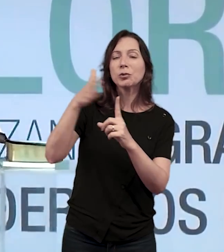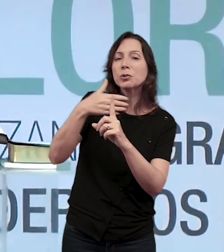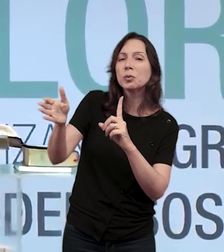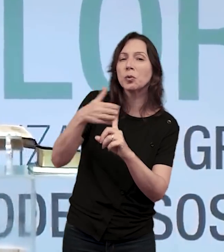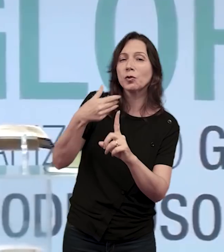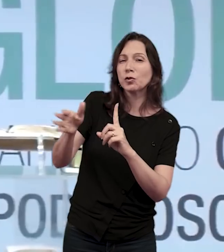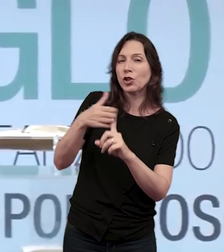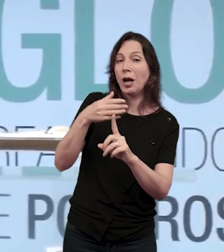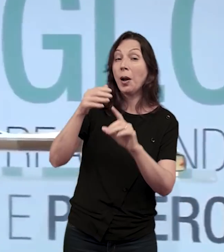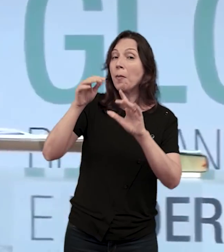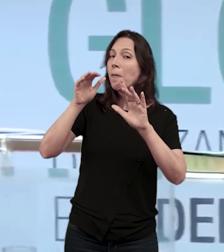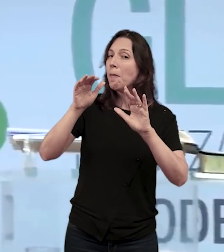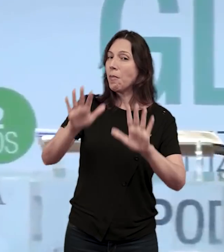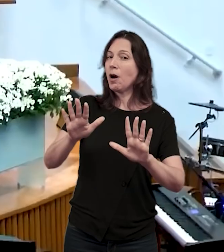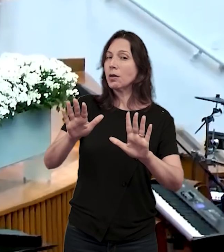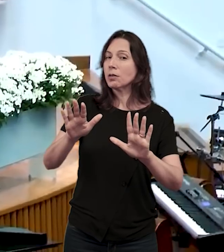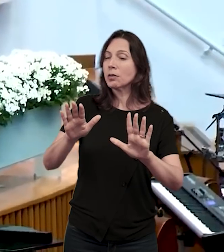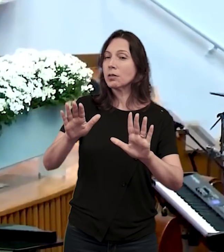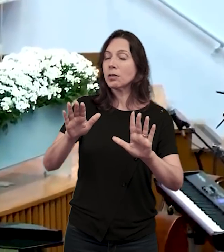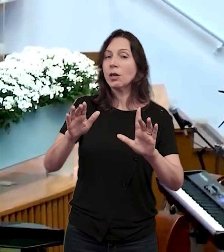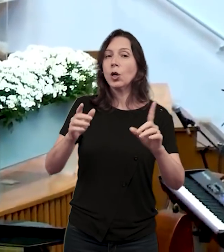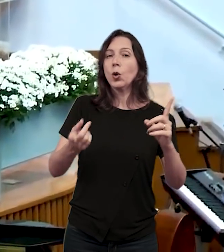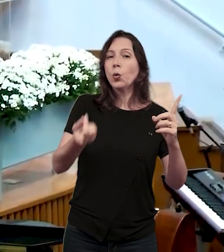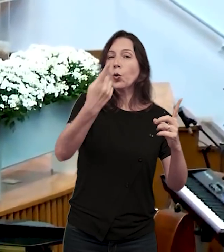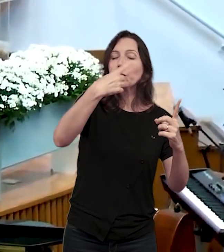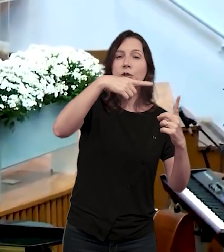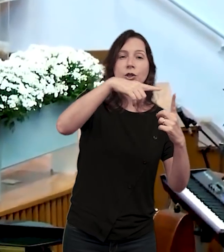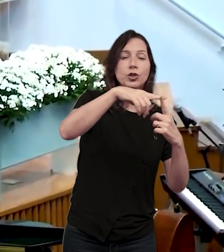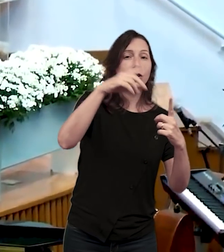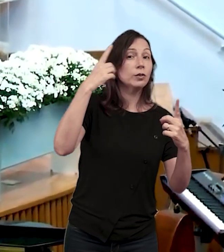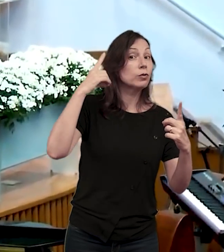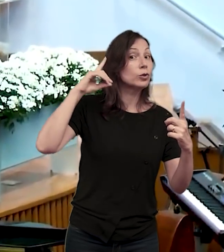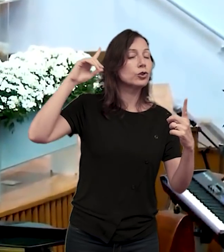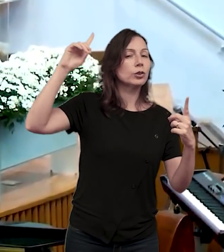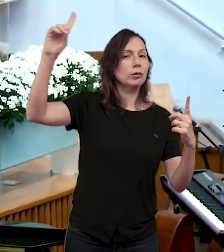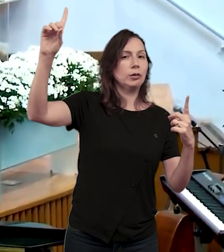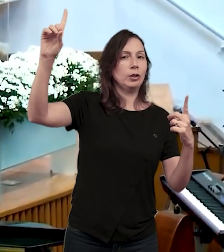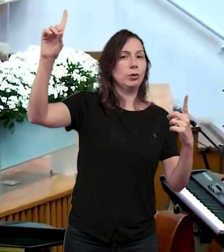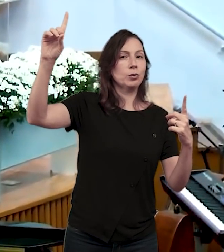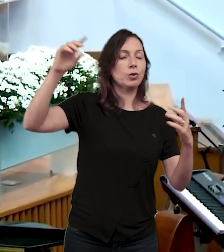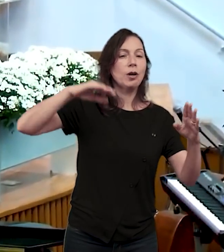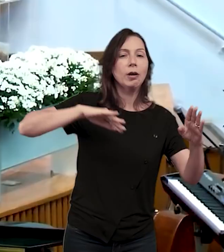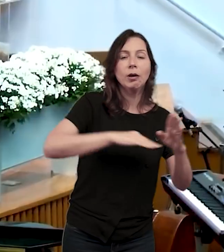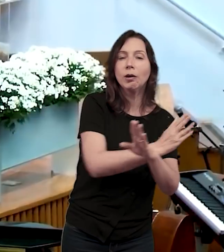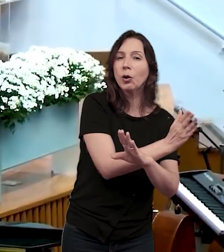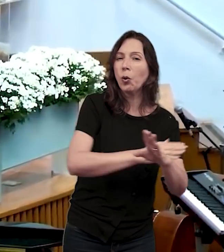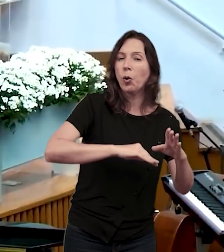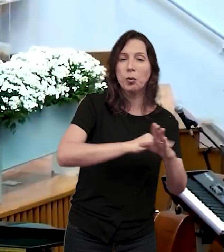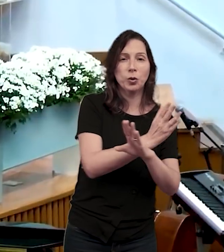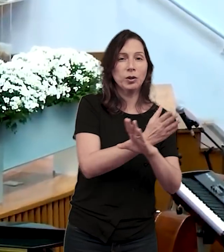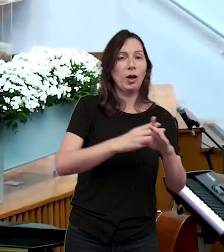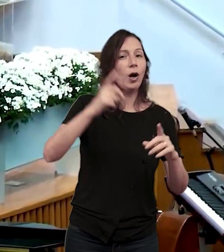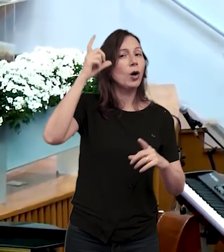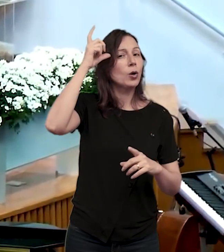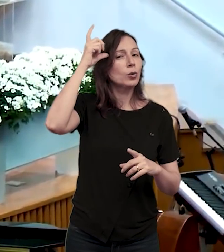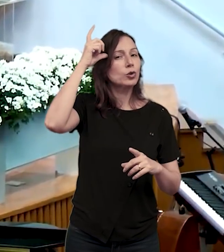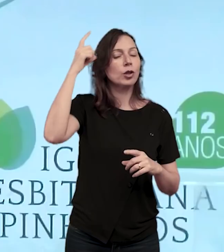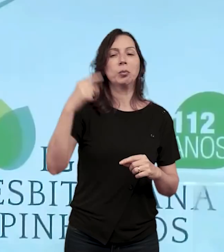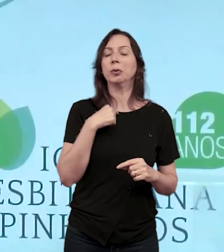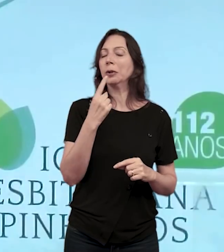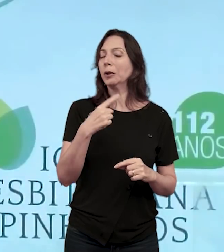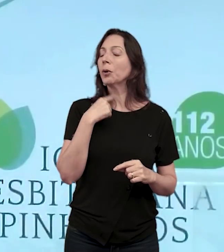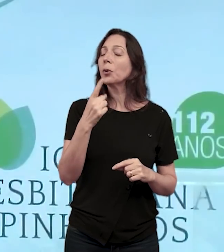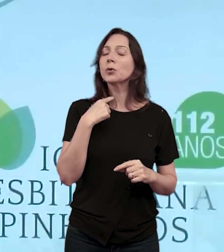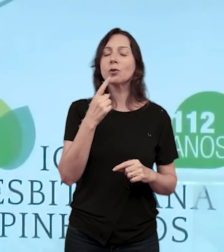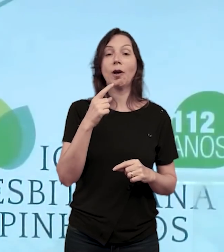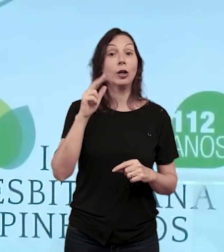Amado irmão, isso é muito consolador, porque a gente vive também numa cultura evangélica brasileira, onde as pessoas pensam que o diabo tem